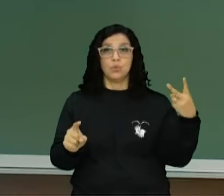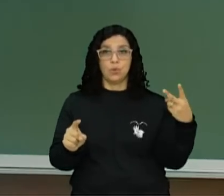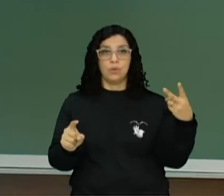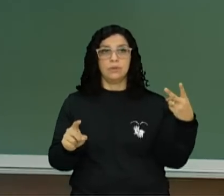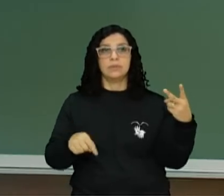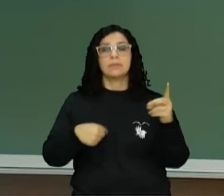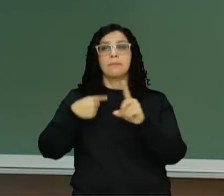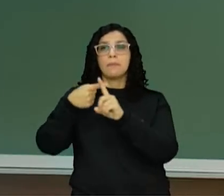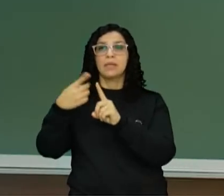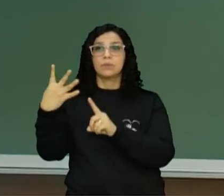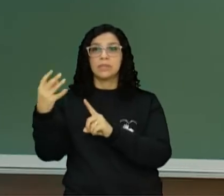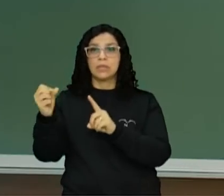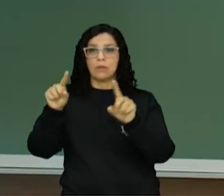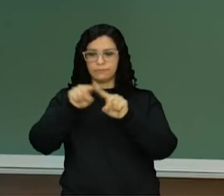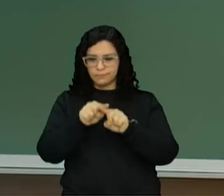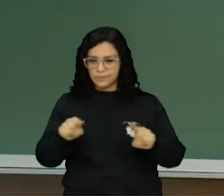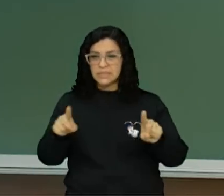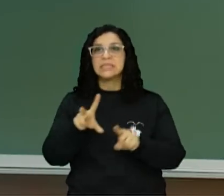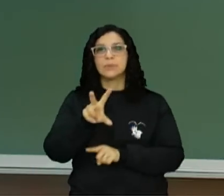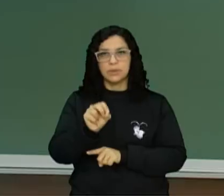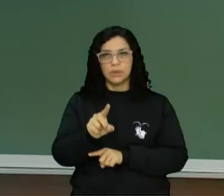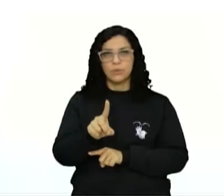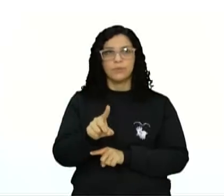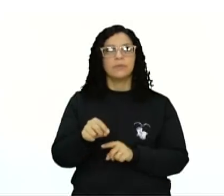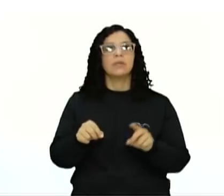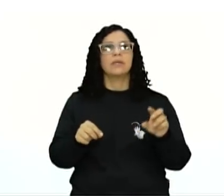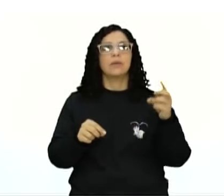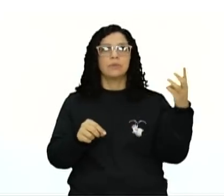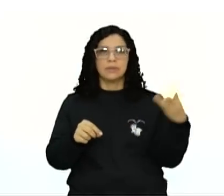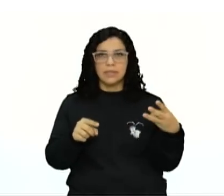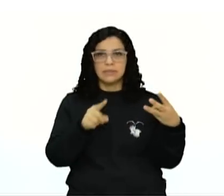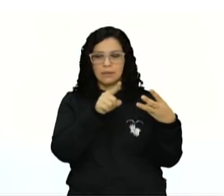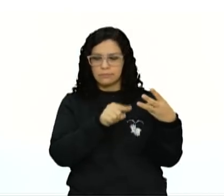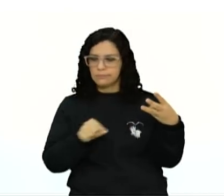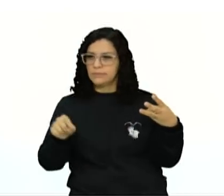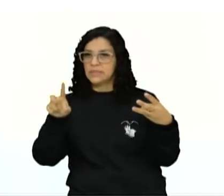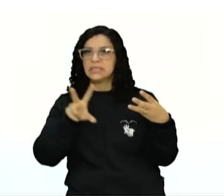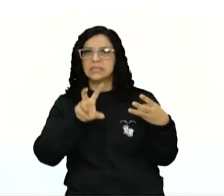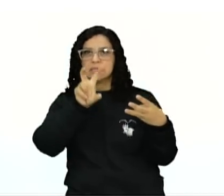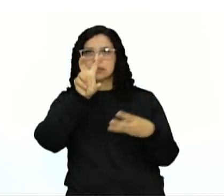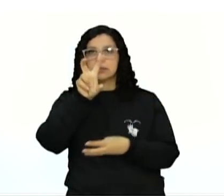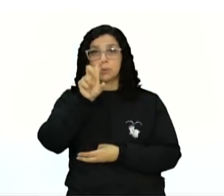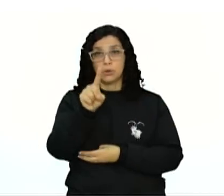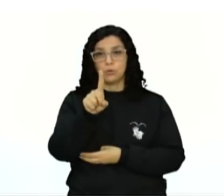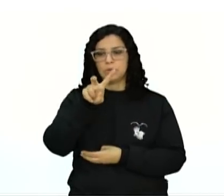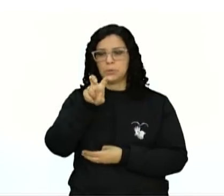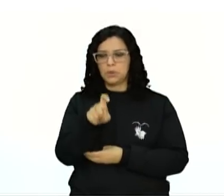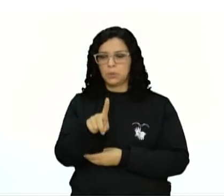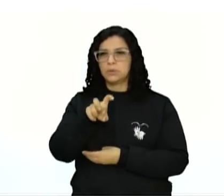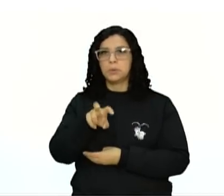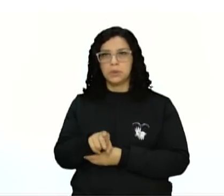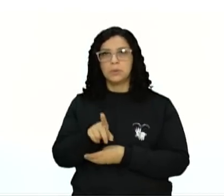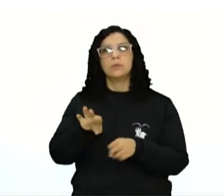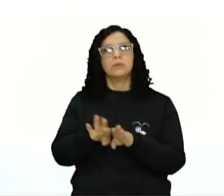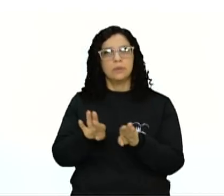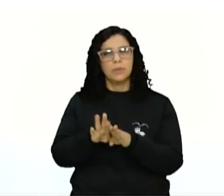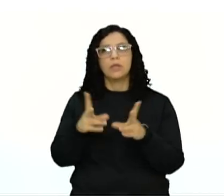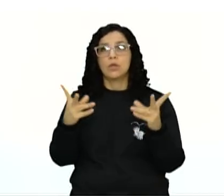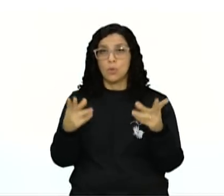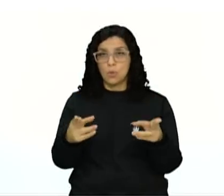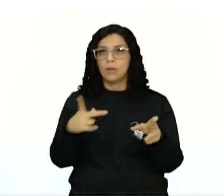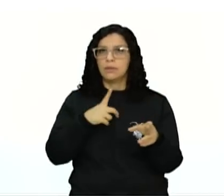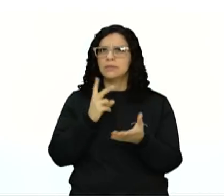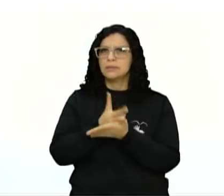O segundo mais o penúltimo também deu 51 e assim por diante. Então todos os números todas as somas aqui